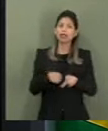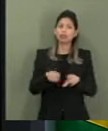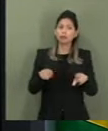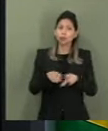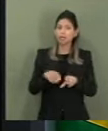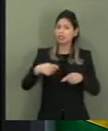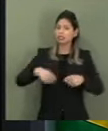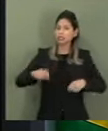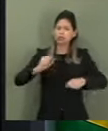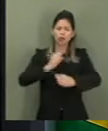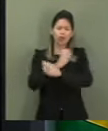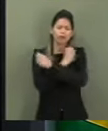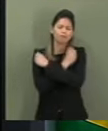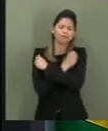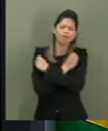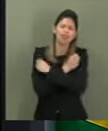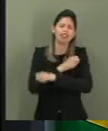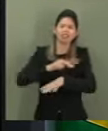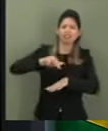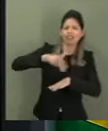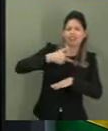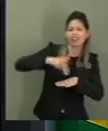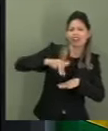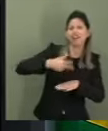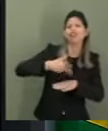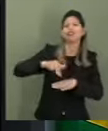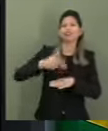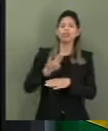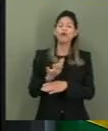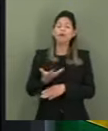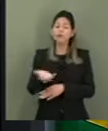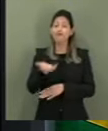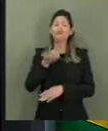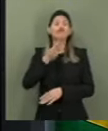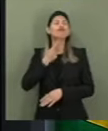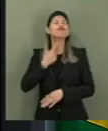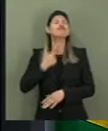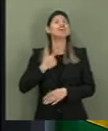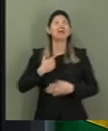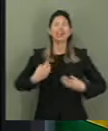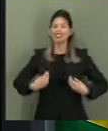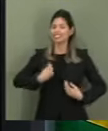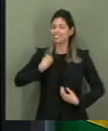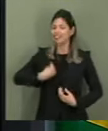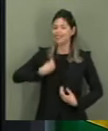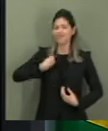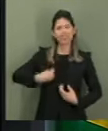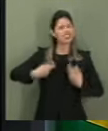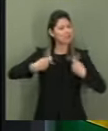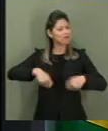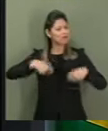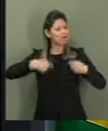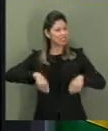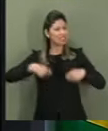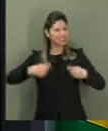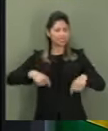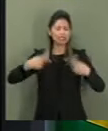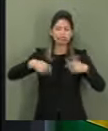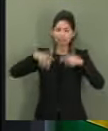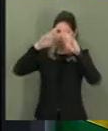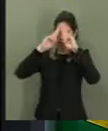dançam, abraçam, querem viver, são brasileiros e brasileiras e devem ser respeitados como